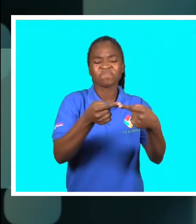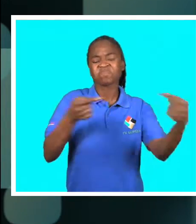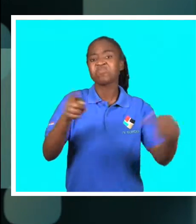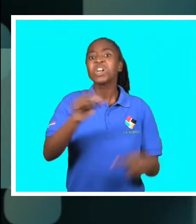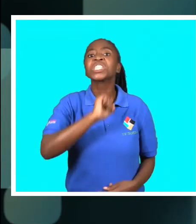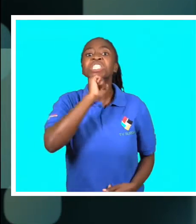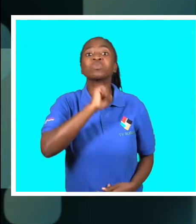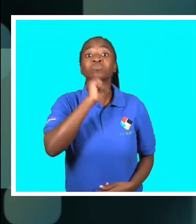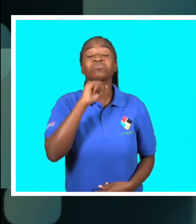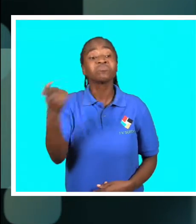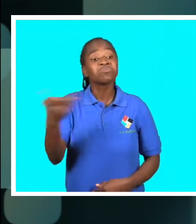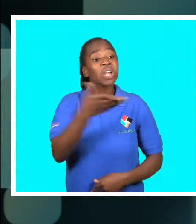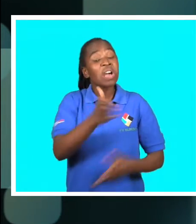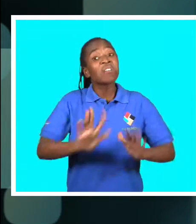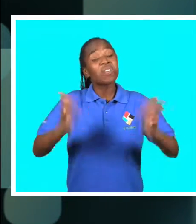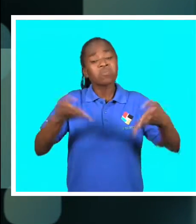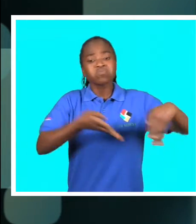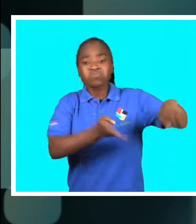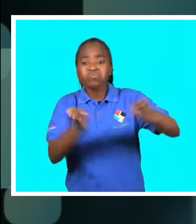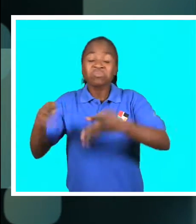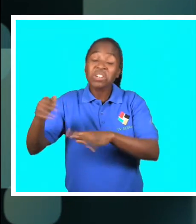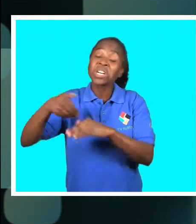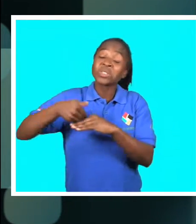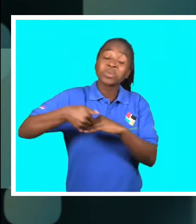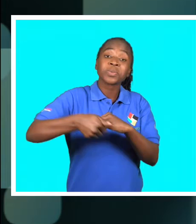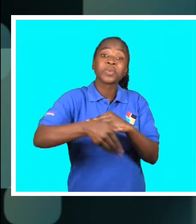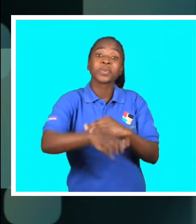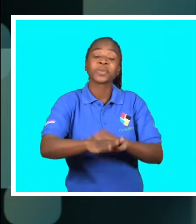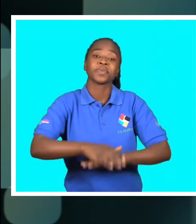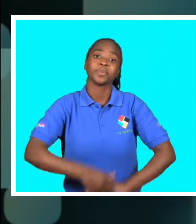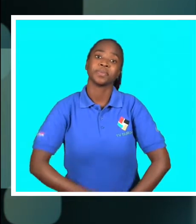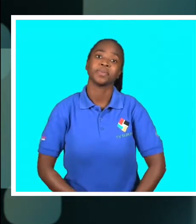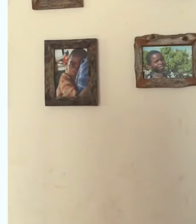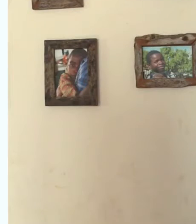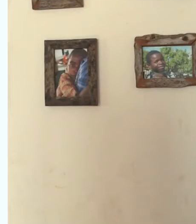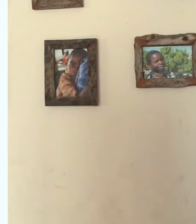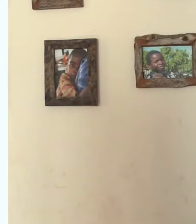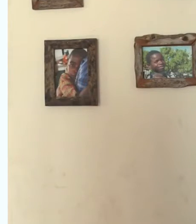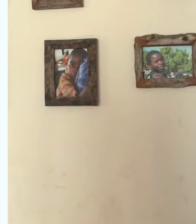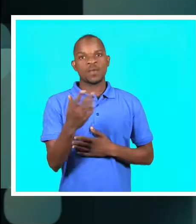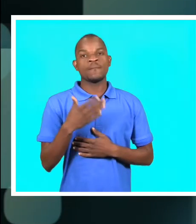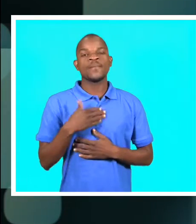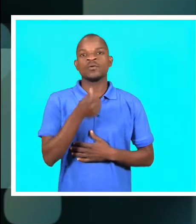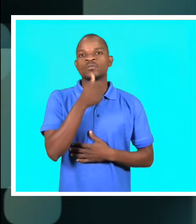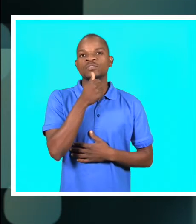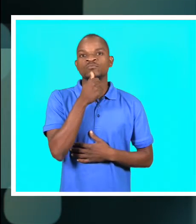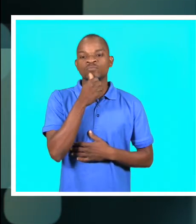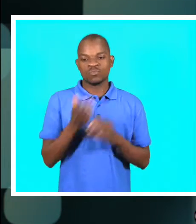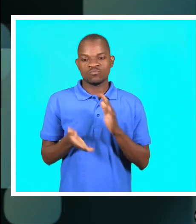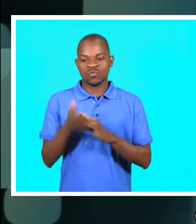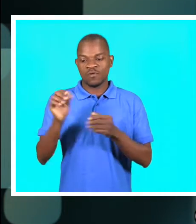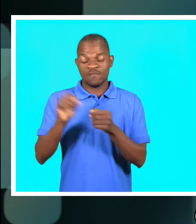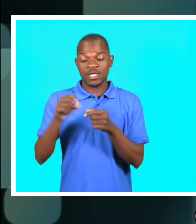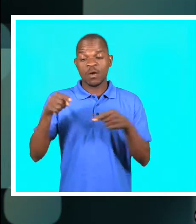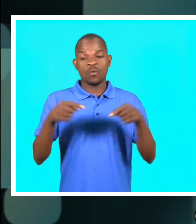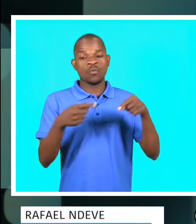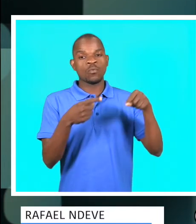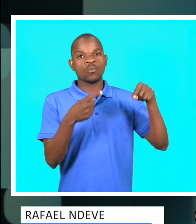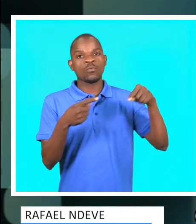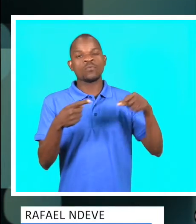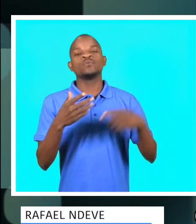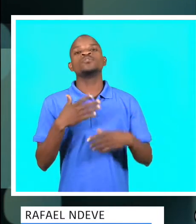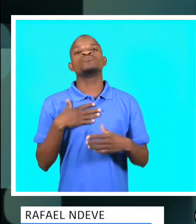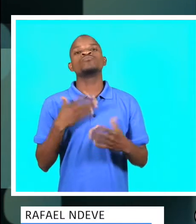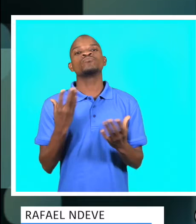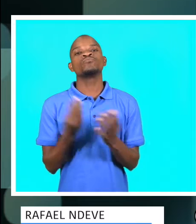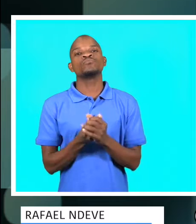conta que abandonou a família e optou por este caminho devido à falta de entendimento com seu tio. Meu tio começou a fazer